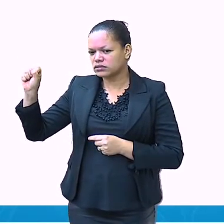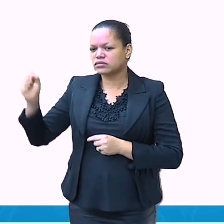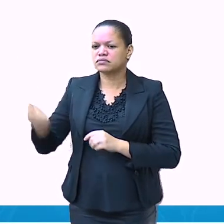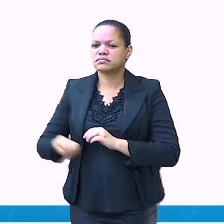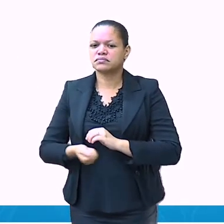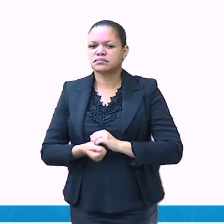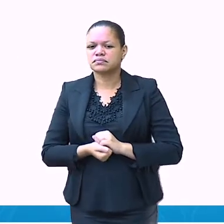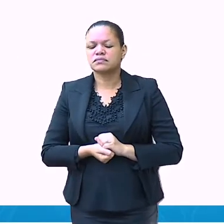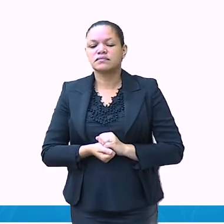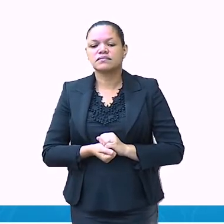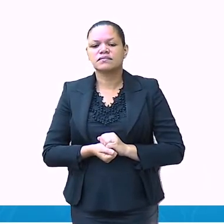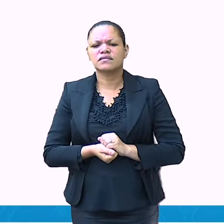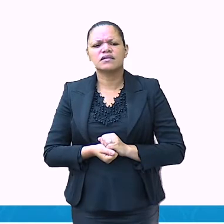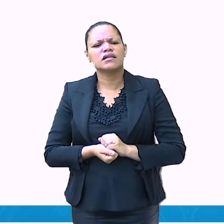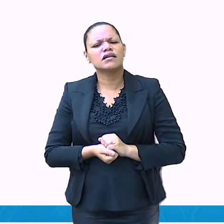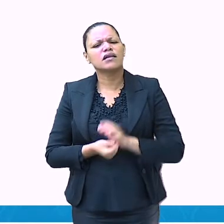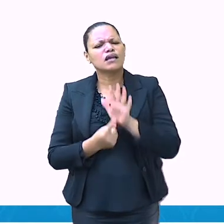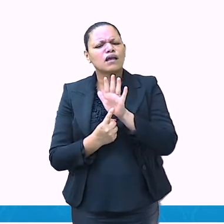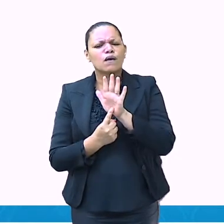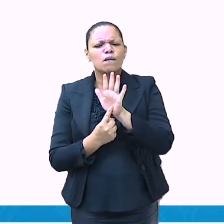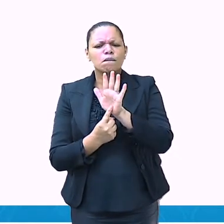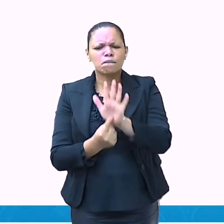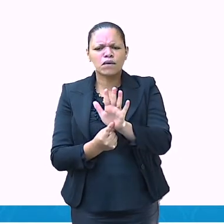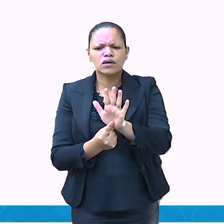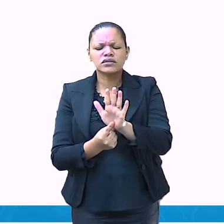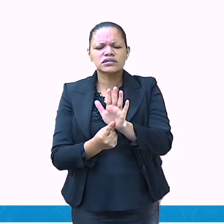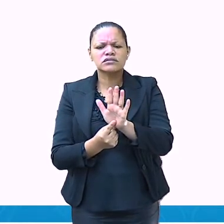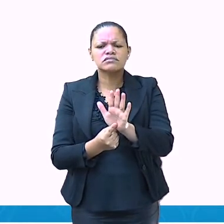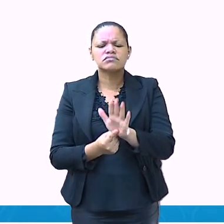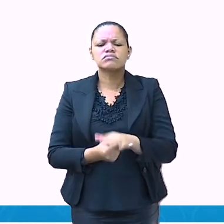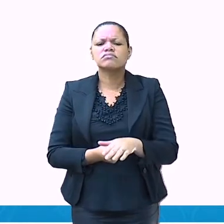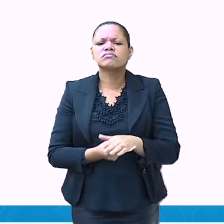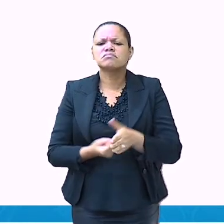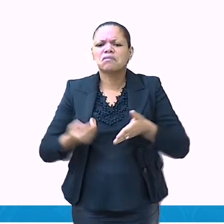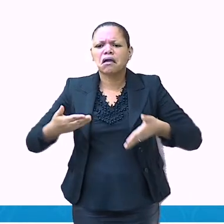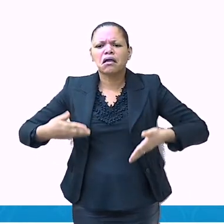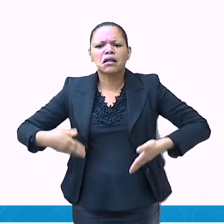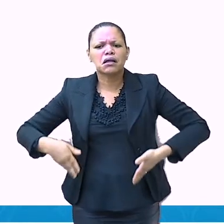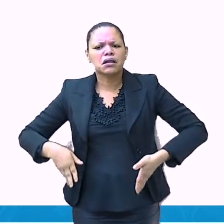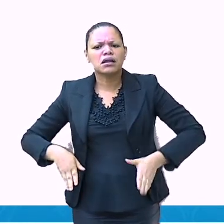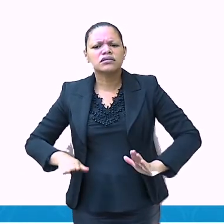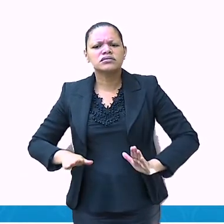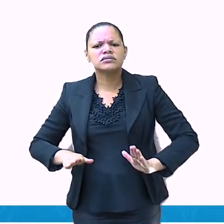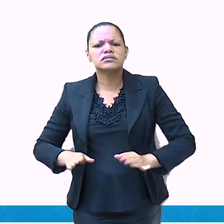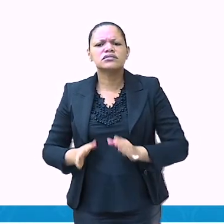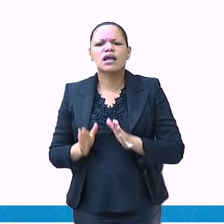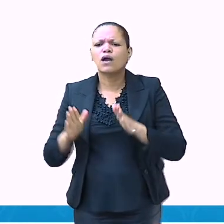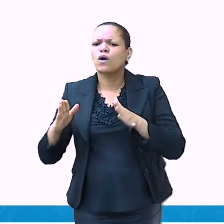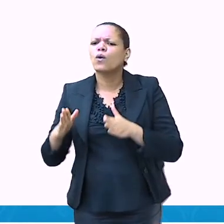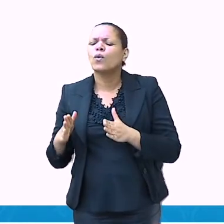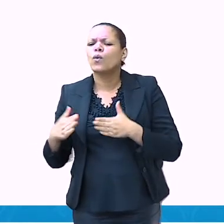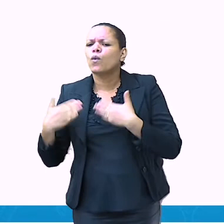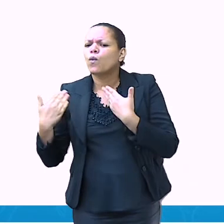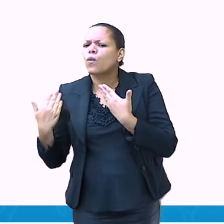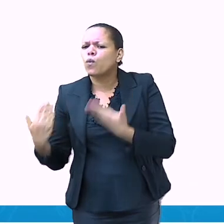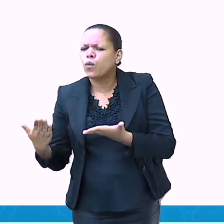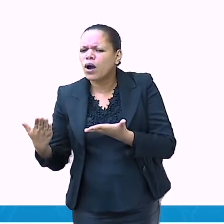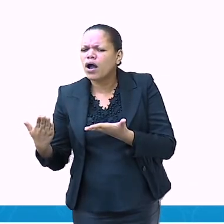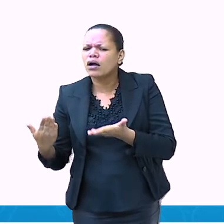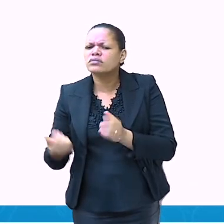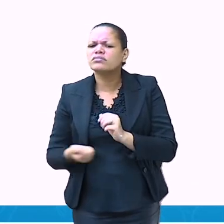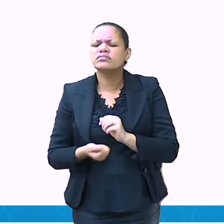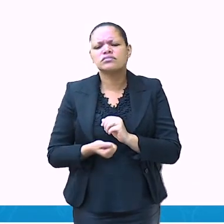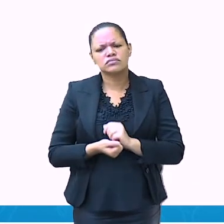Martin Luther King Jr. born? When was? Quando foi, né? Então,